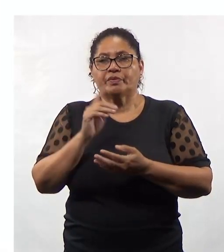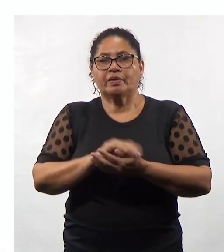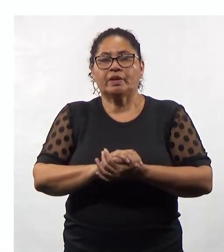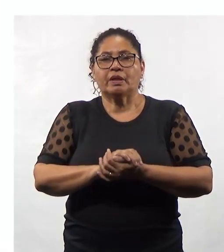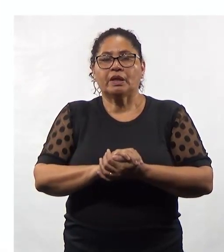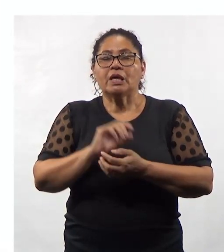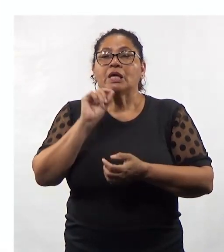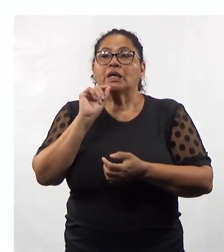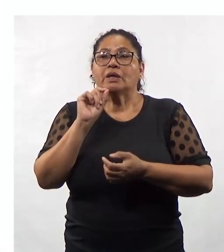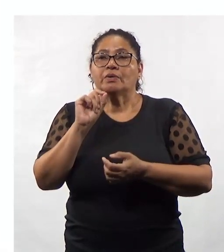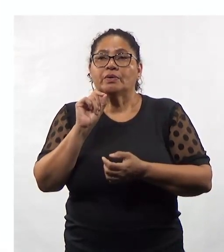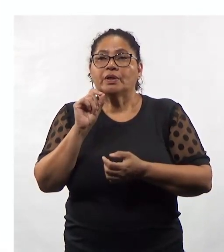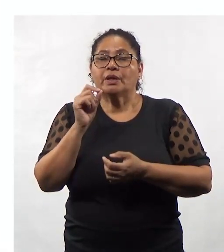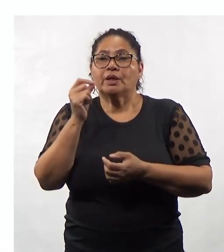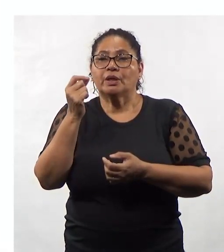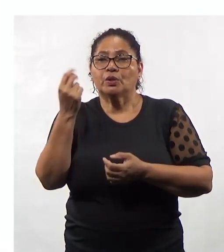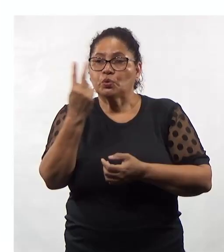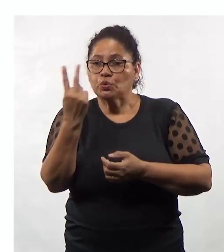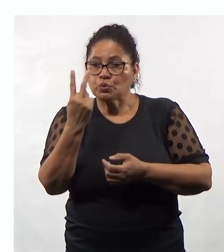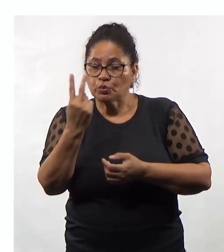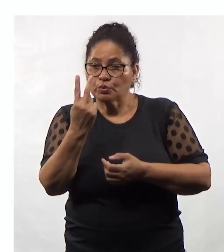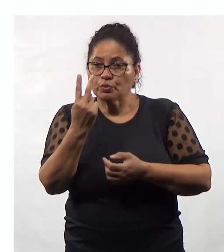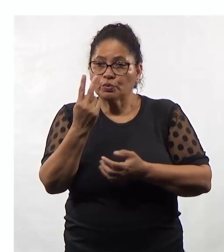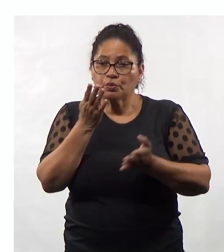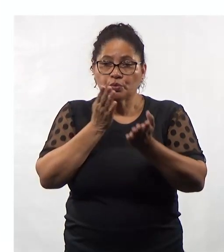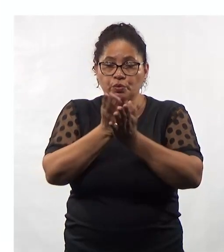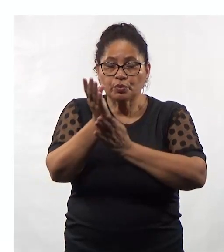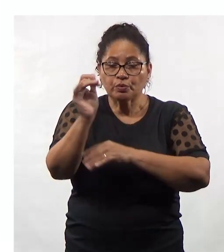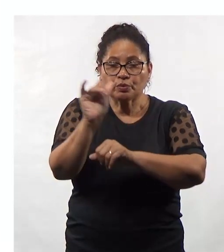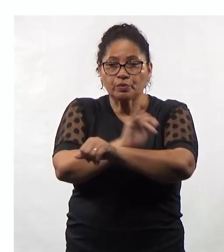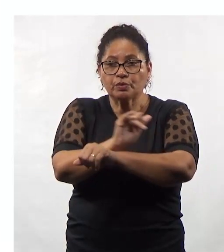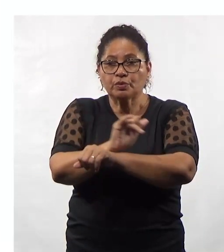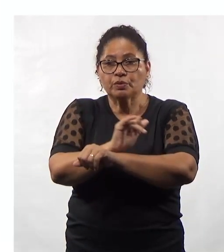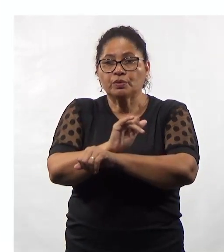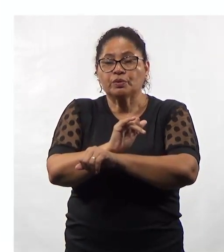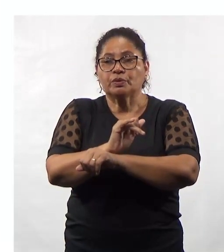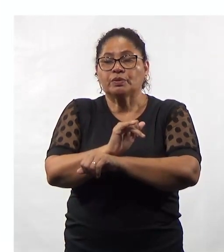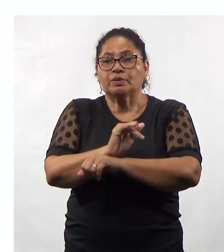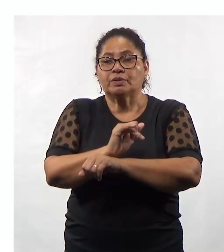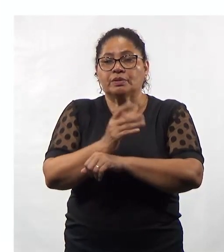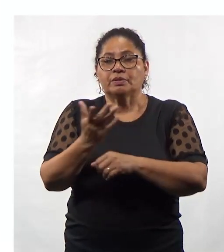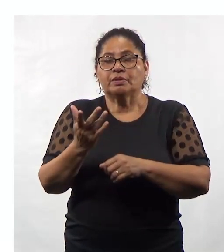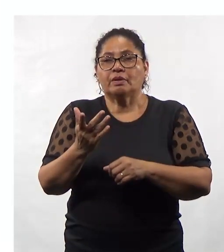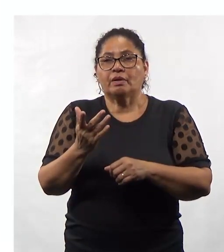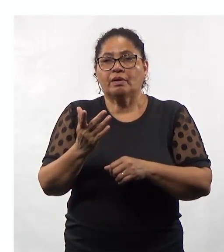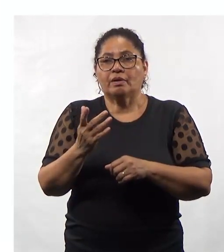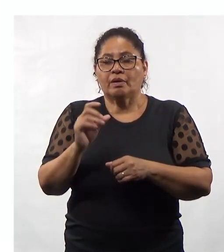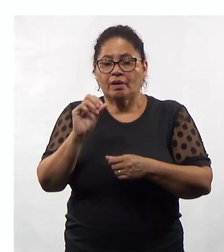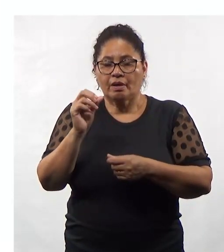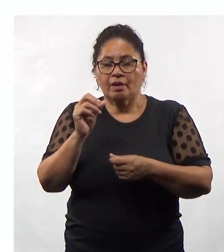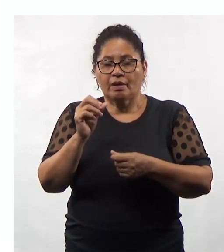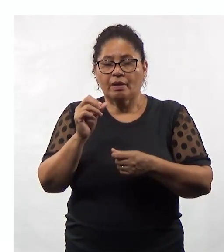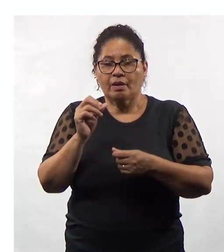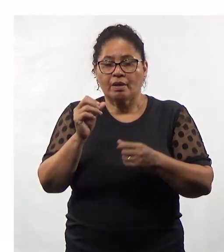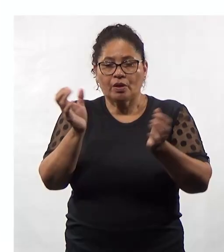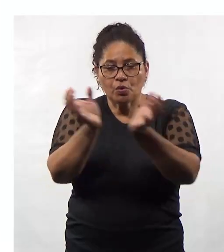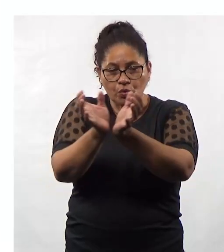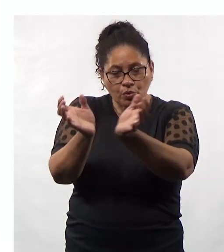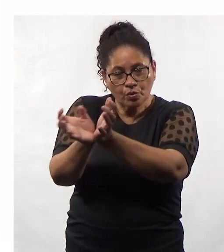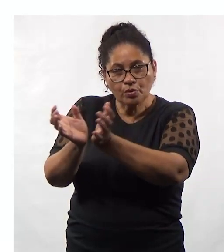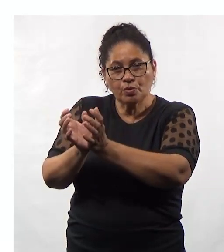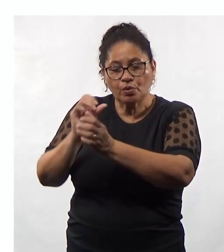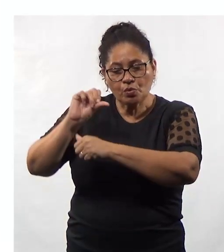que no segundo item do alinhamento estratégico, que é demanda da alta administração, a